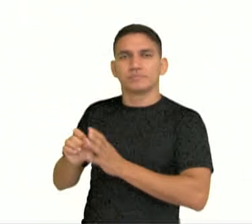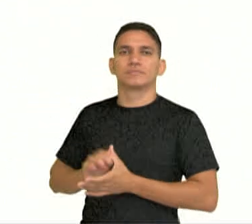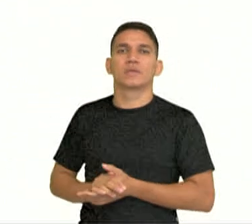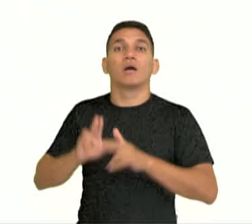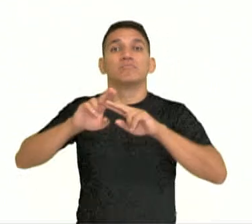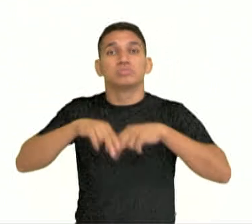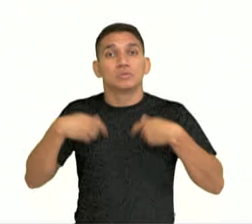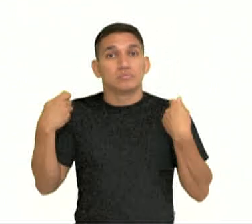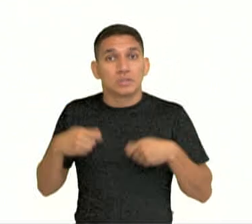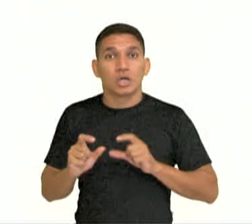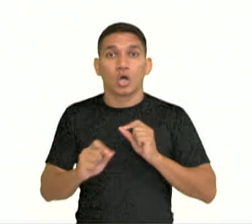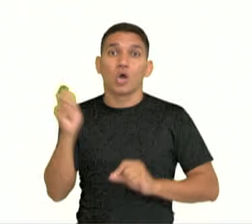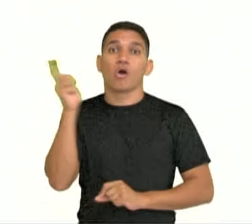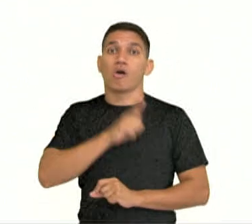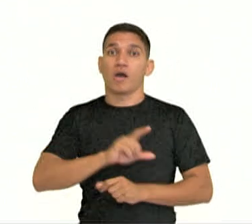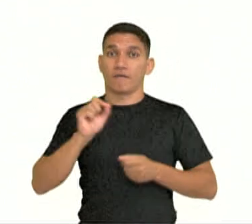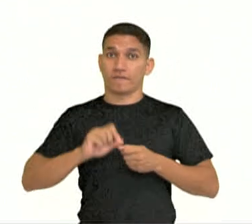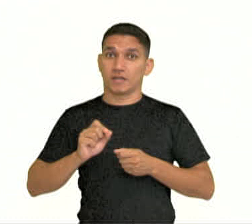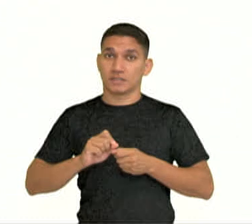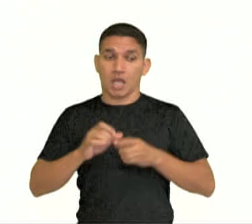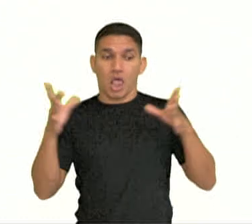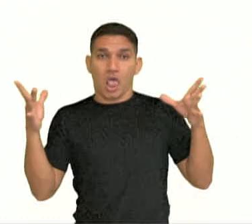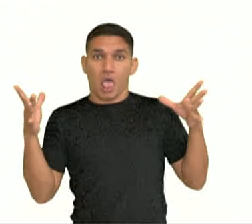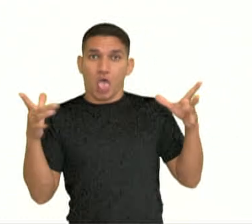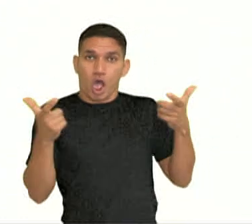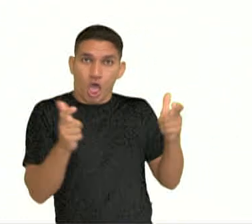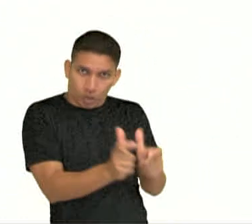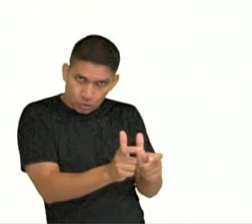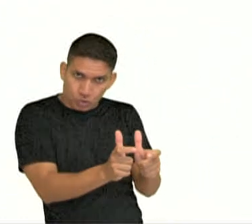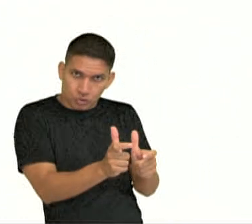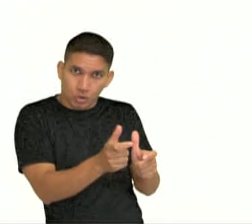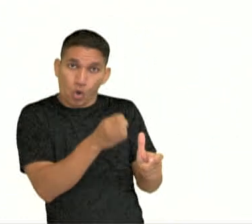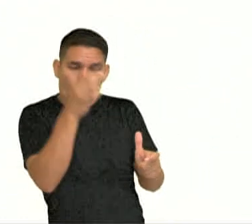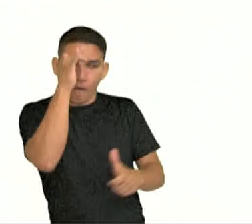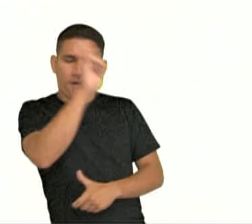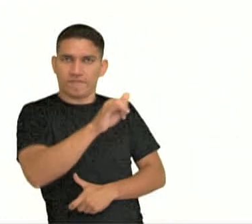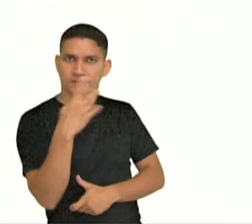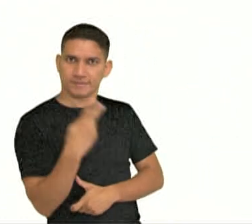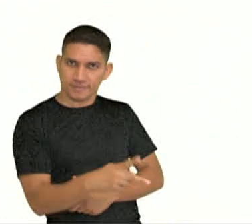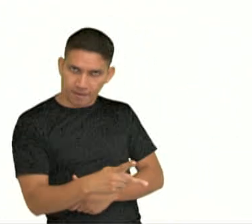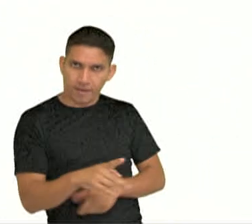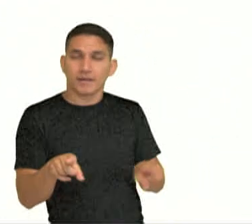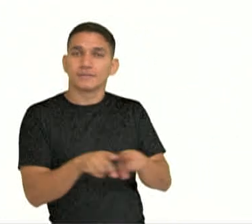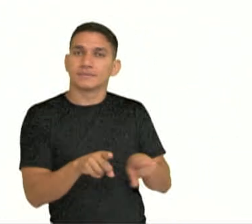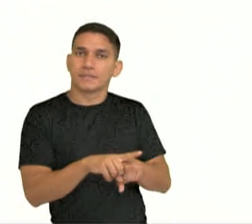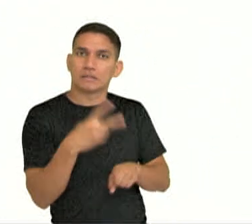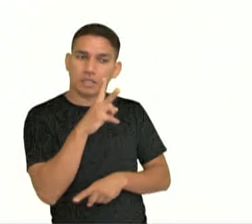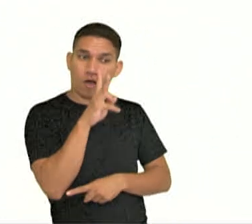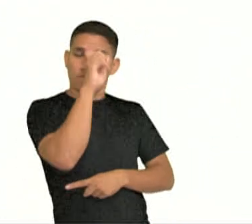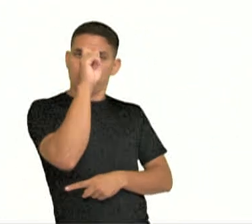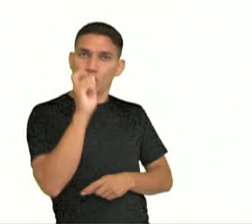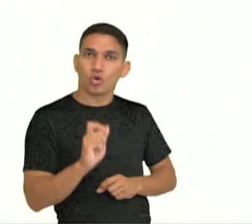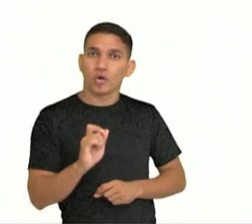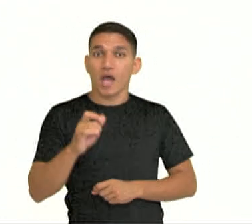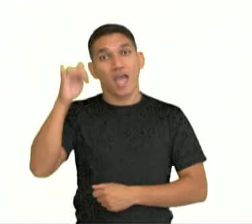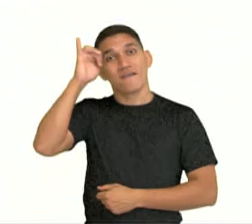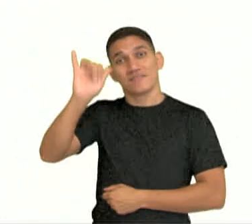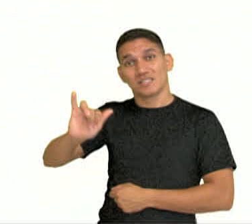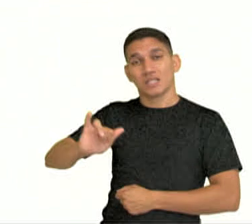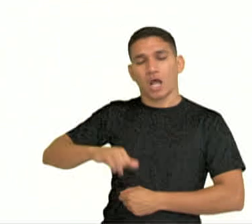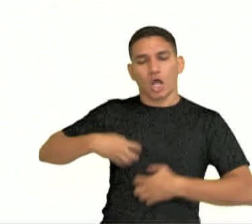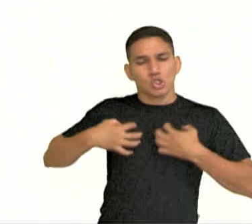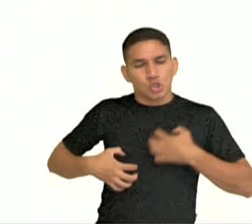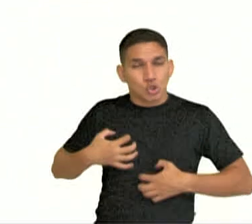serem capazes de destruir ou inibir um maior número de espécies, evitar formas resistentes, não ter efeitos